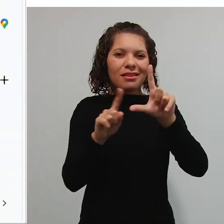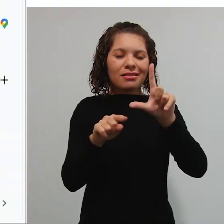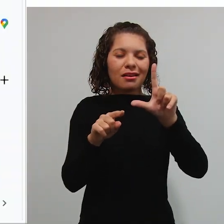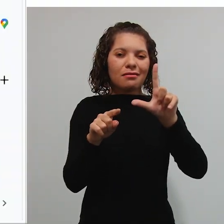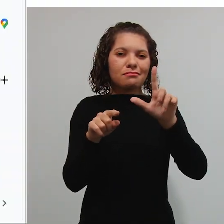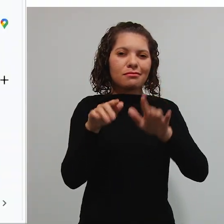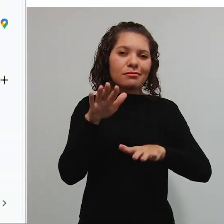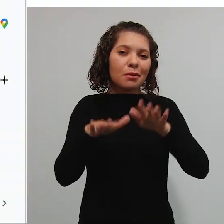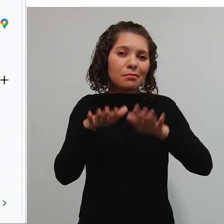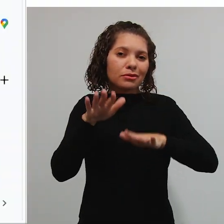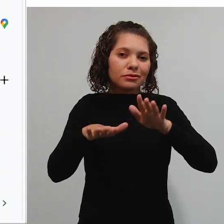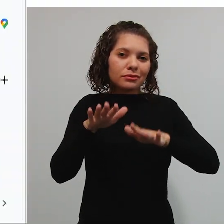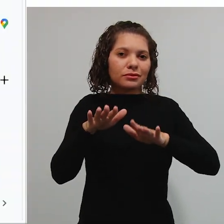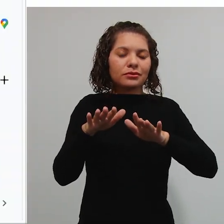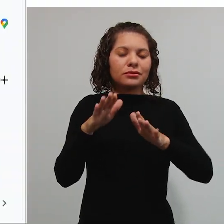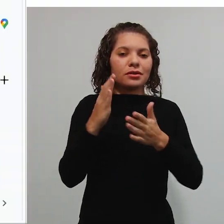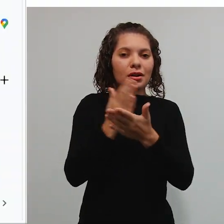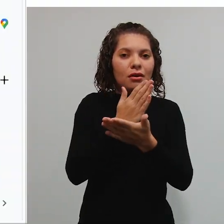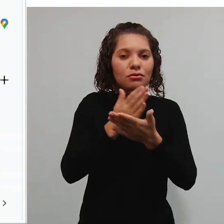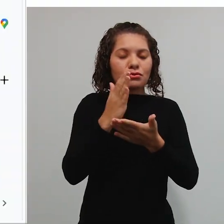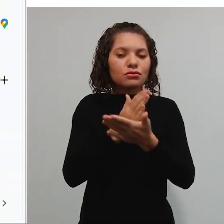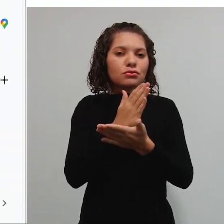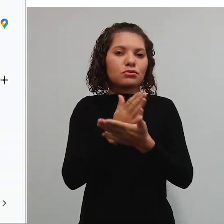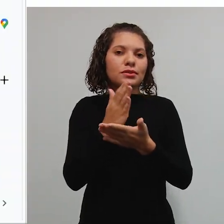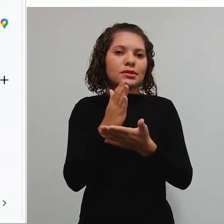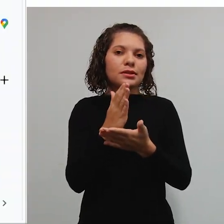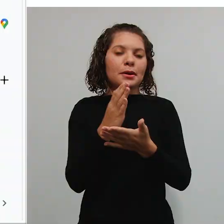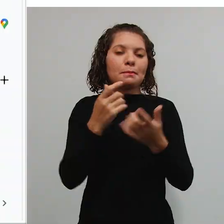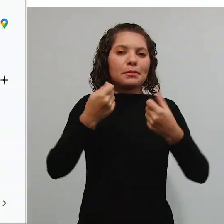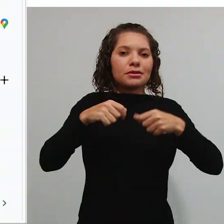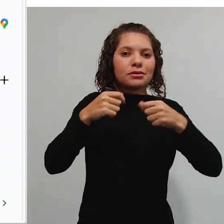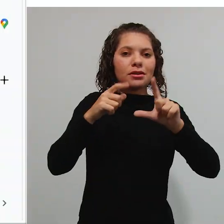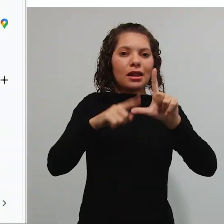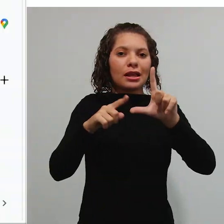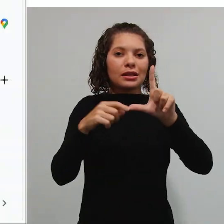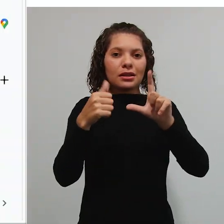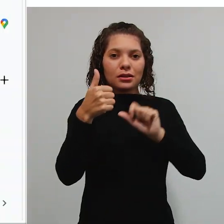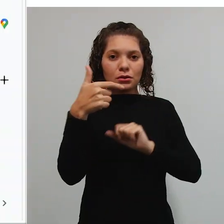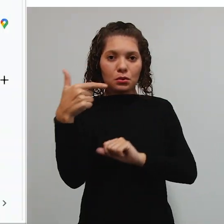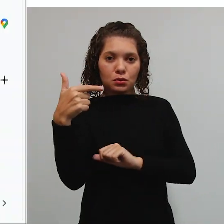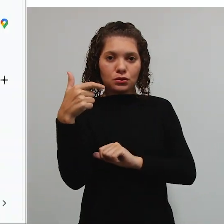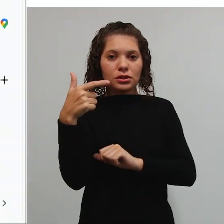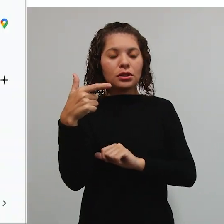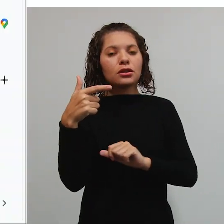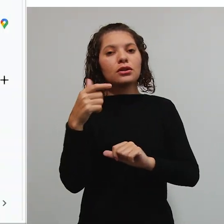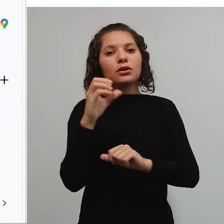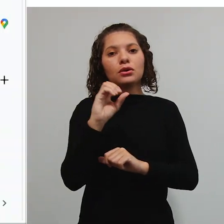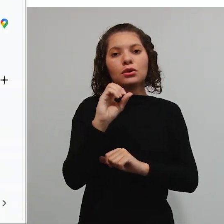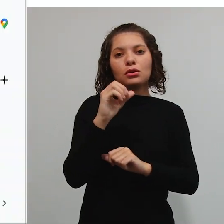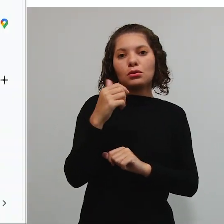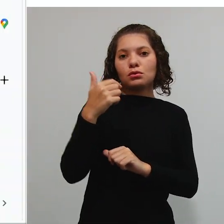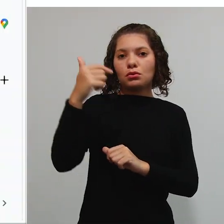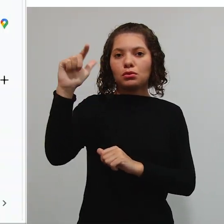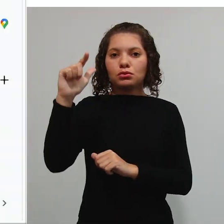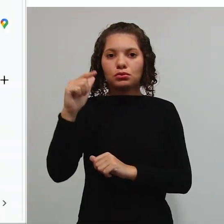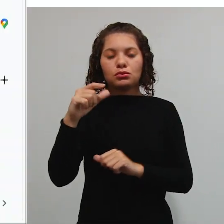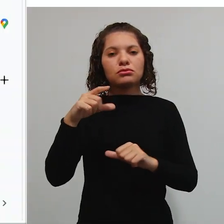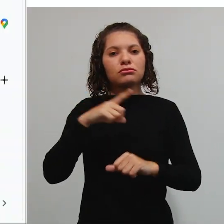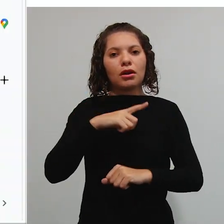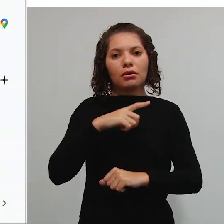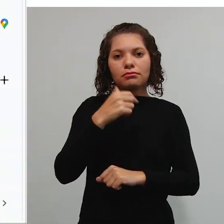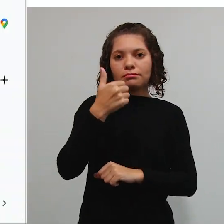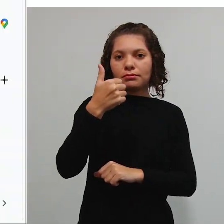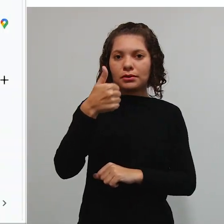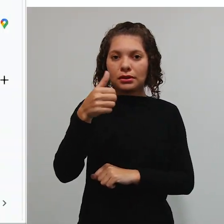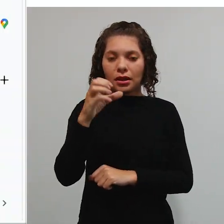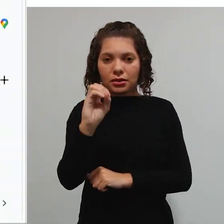variar. Alguns trabalhos pedem tamanho 12, outros pedem tamanho 10. A maioria é tamanho